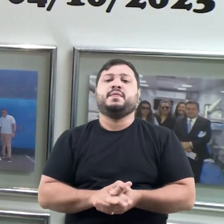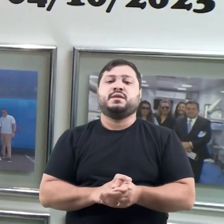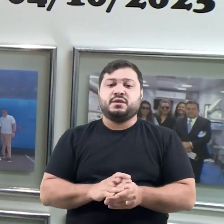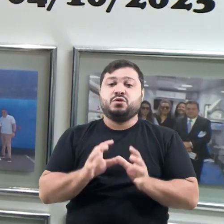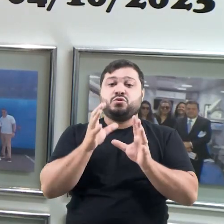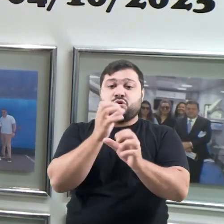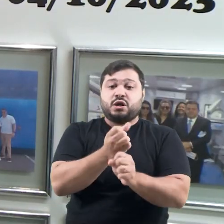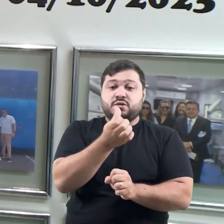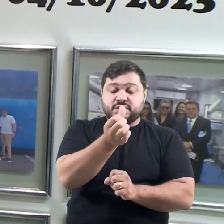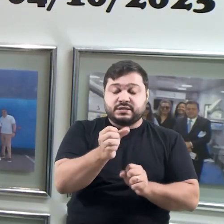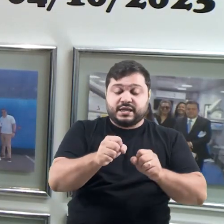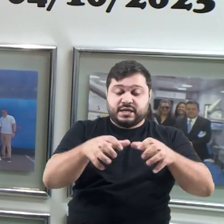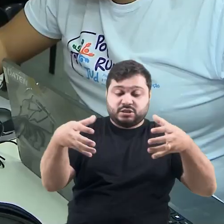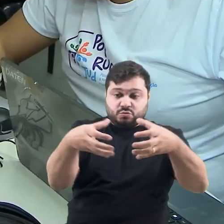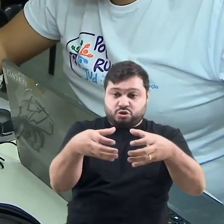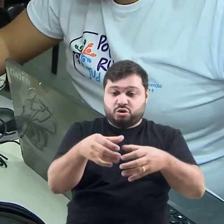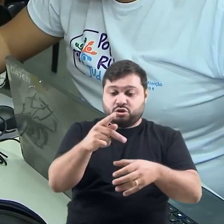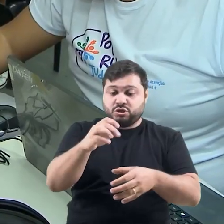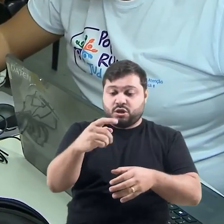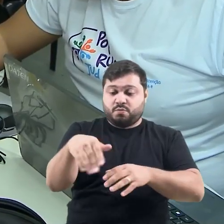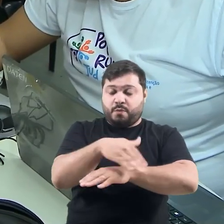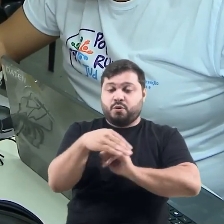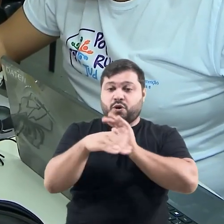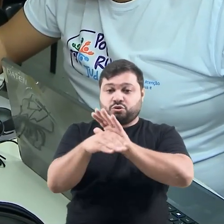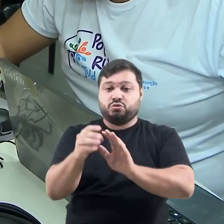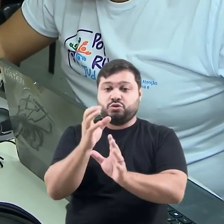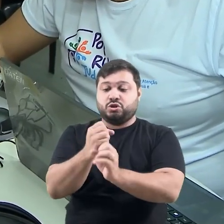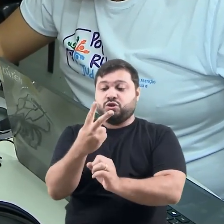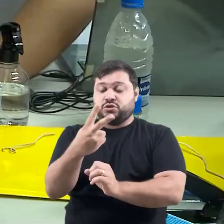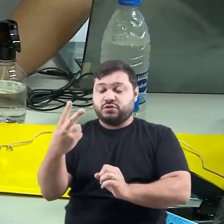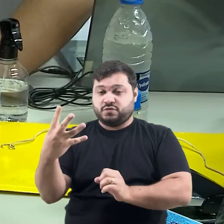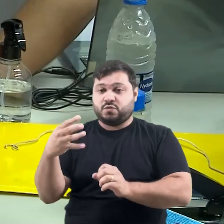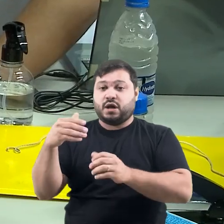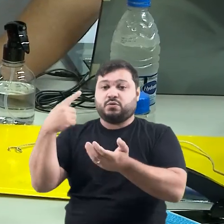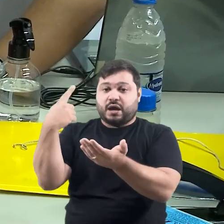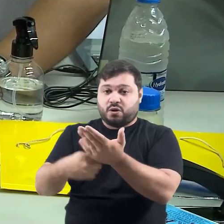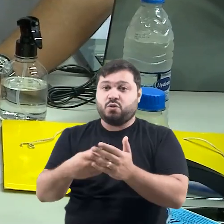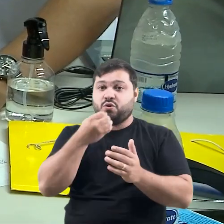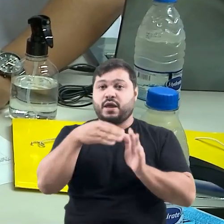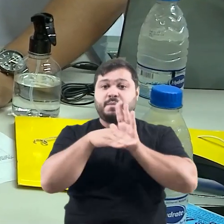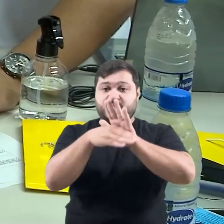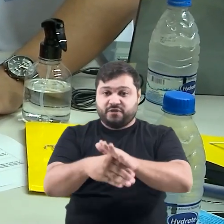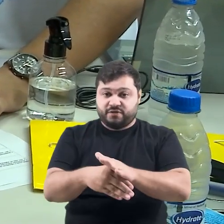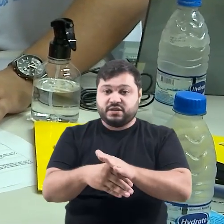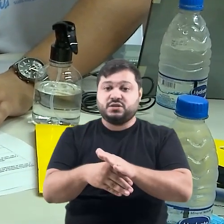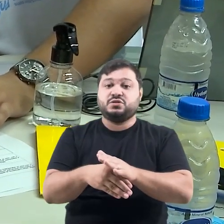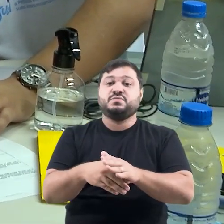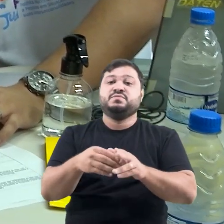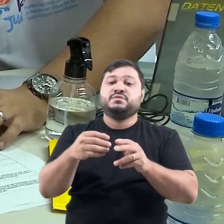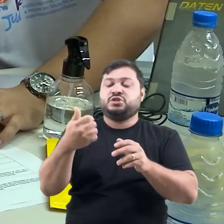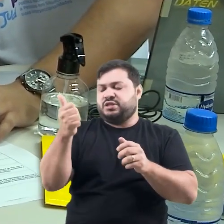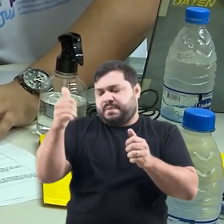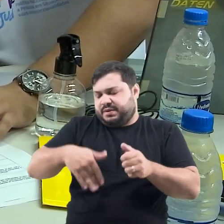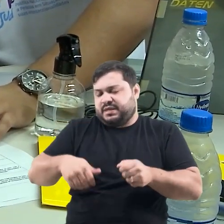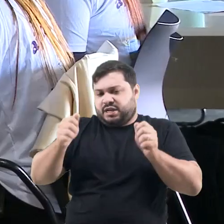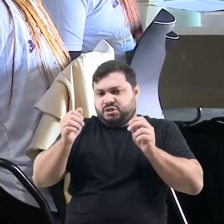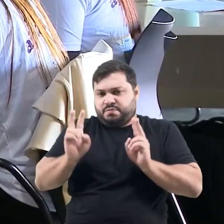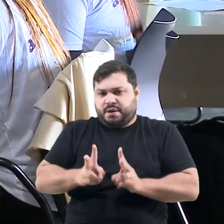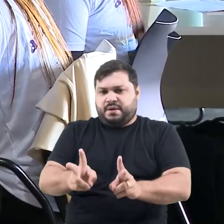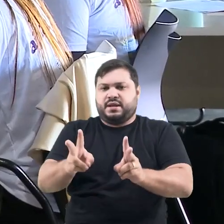6 mutirões Pop Rua Ajude, 224 acordos entre benefícios por incapacidade permanente,